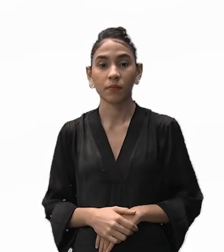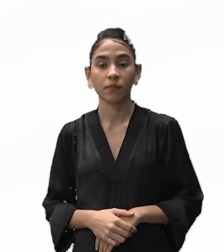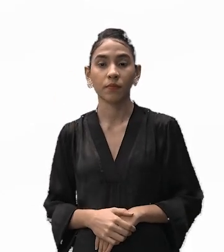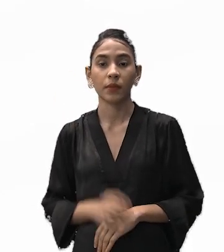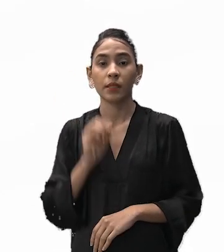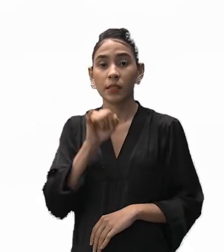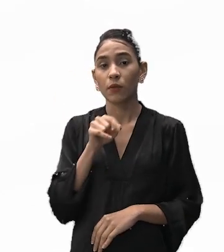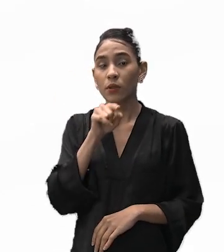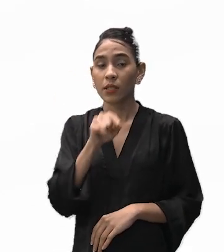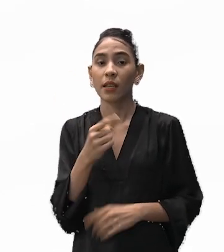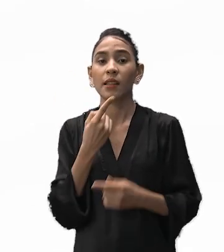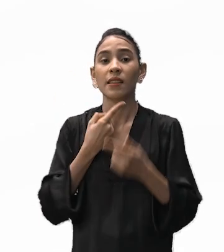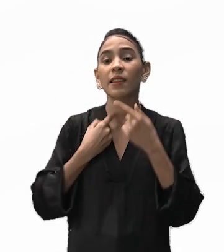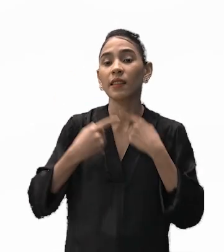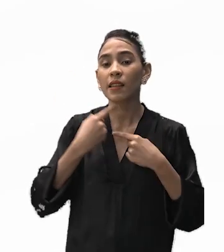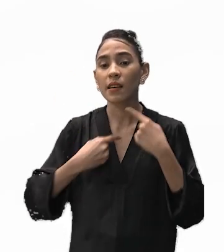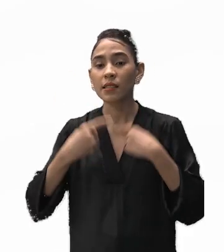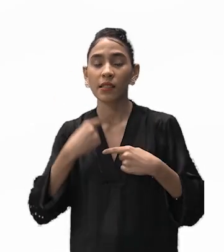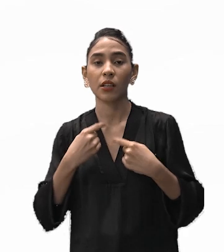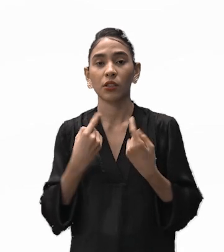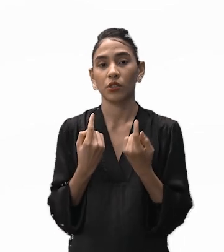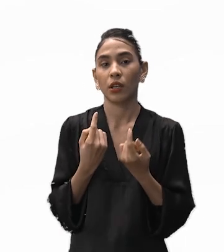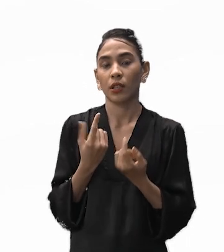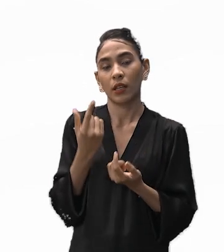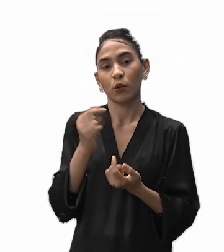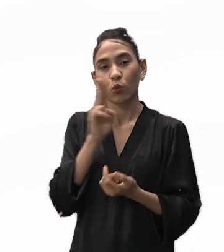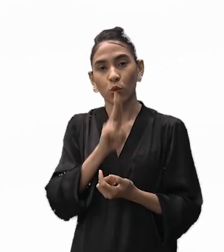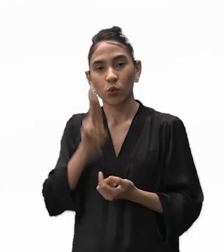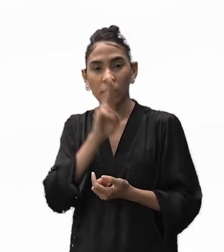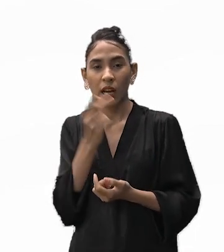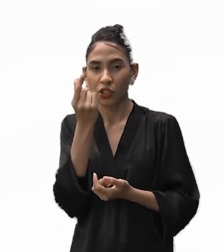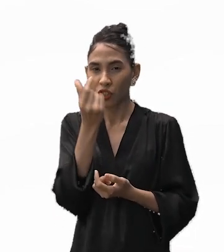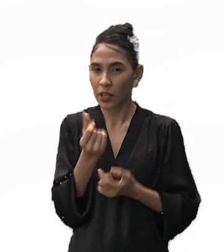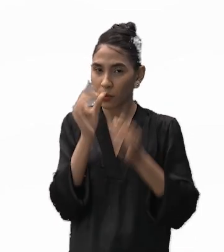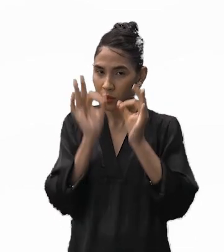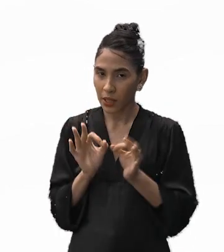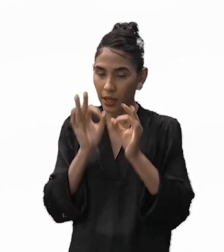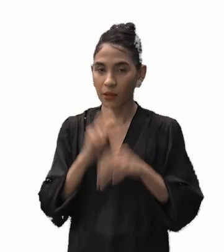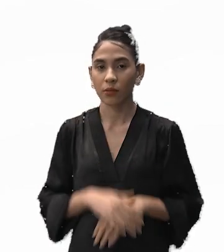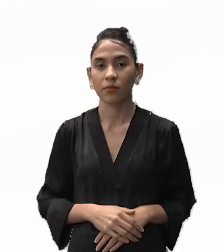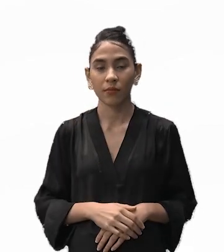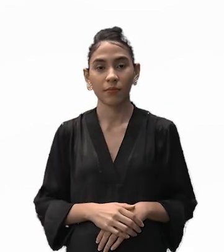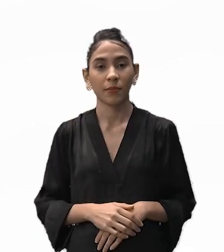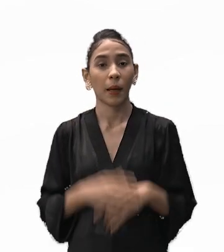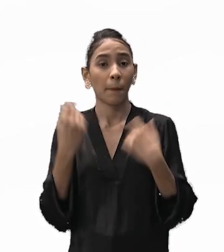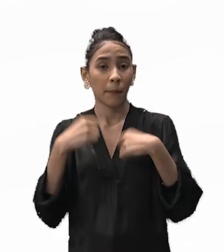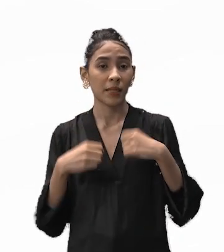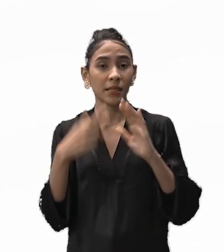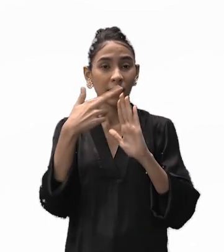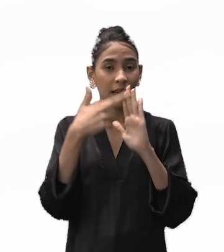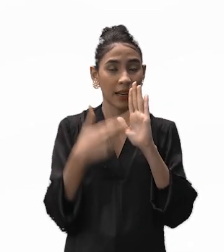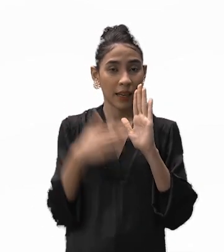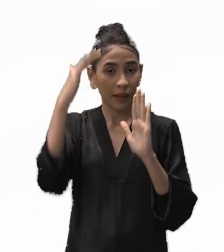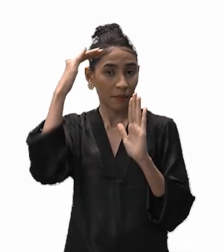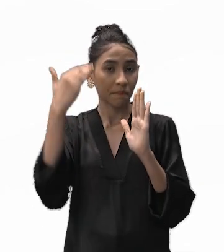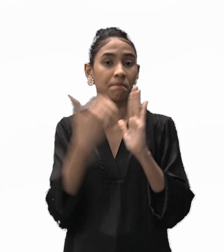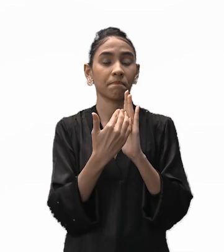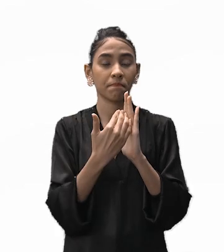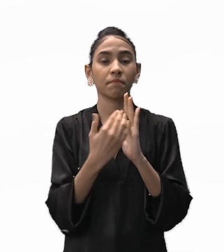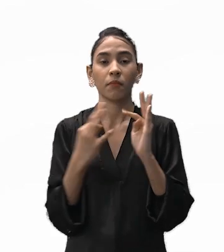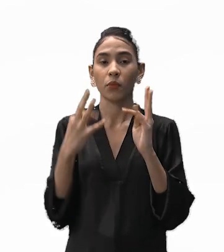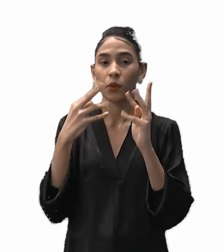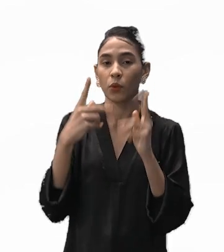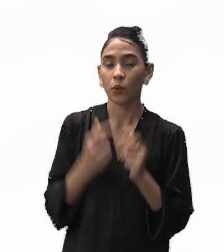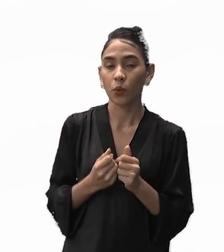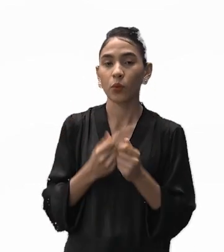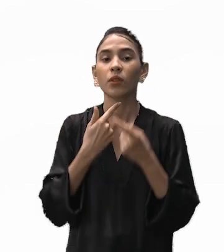você deseja se tornar um consumidor consciente, existem algumas práticas muito importantes para todos